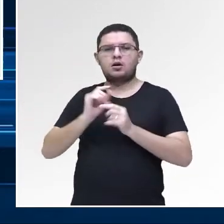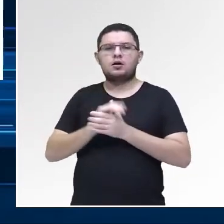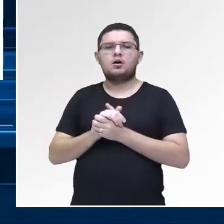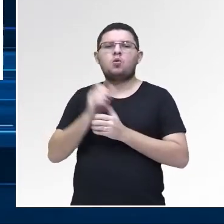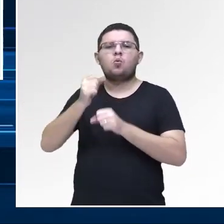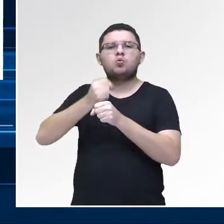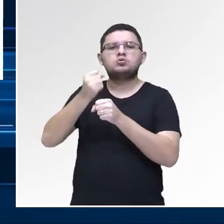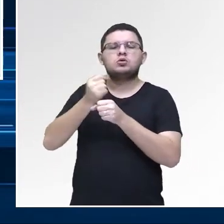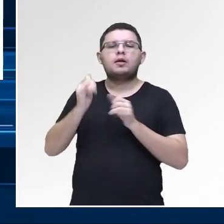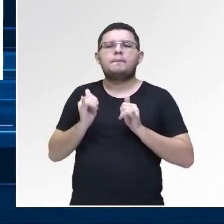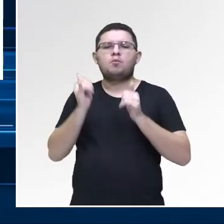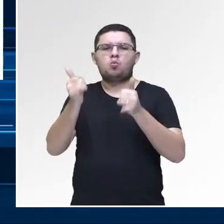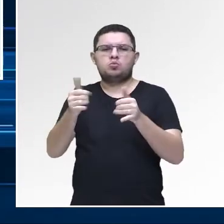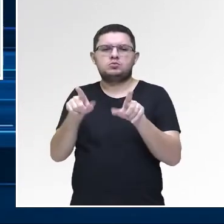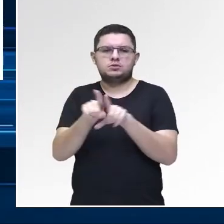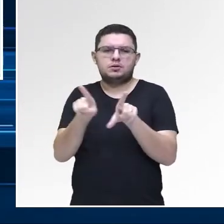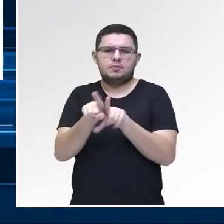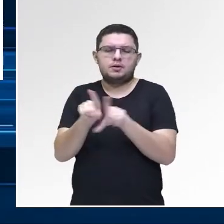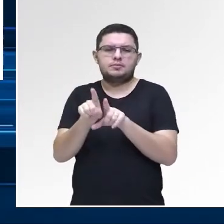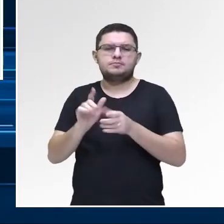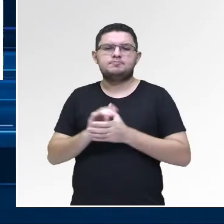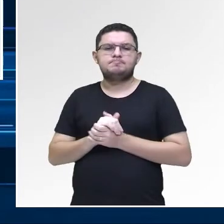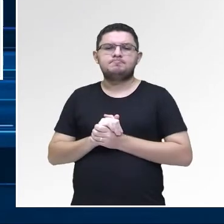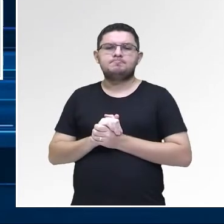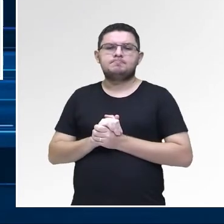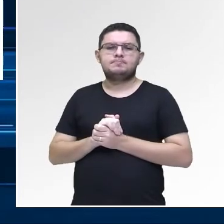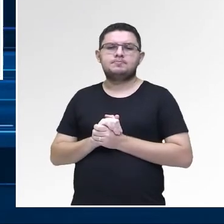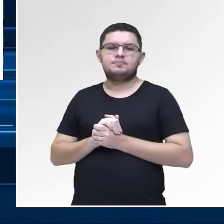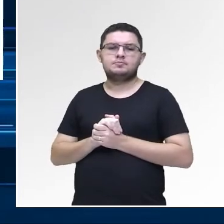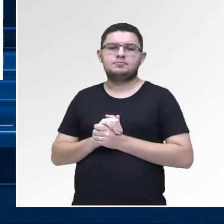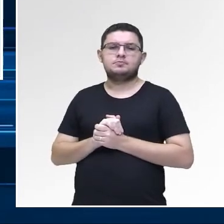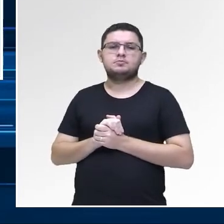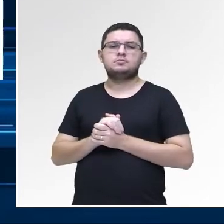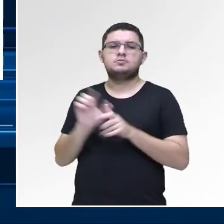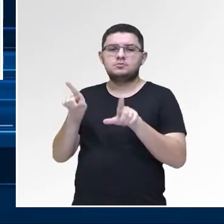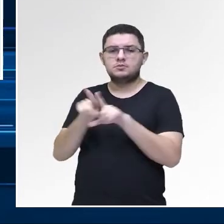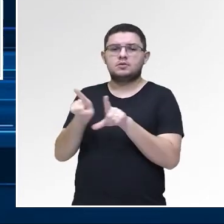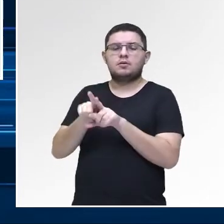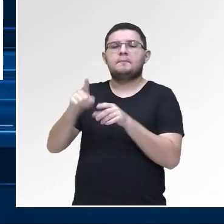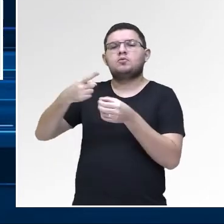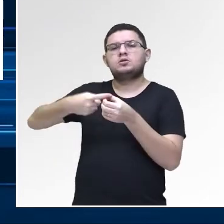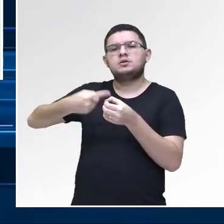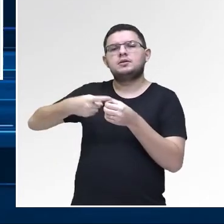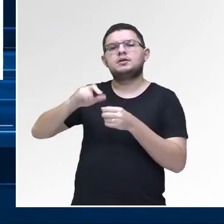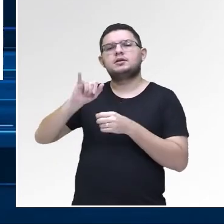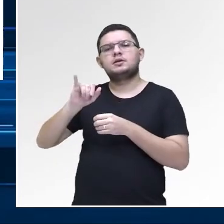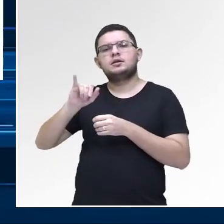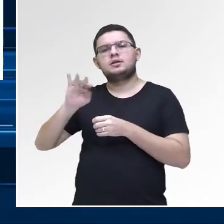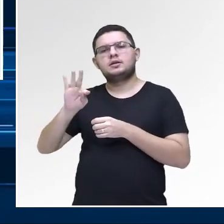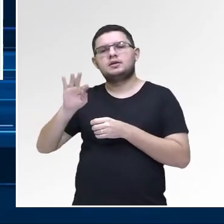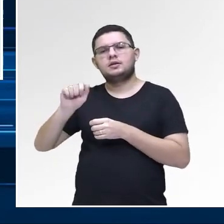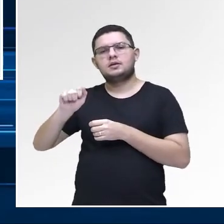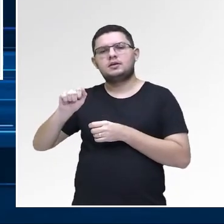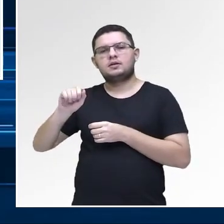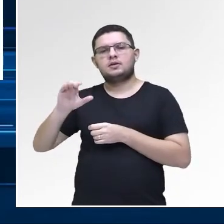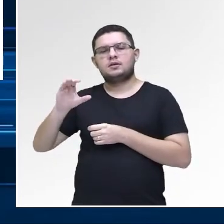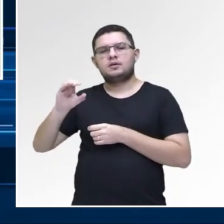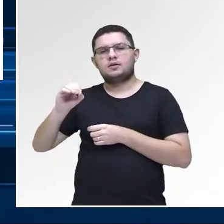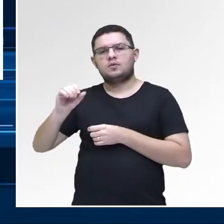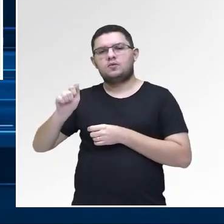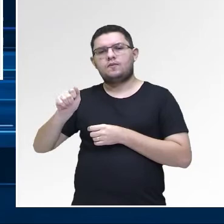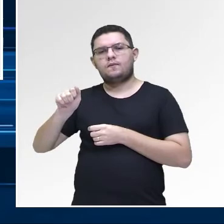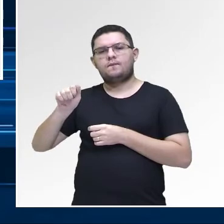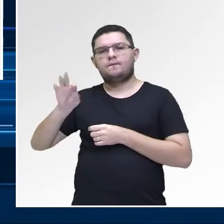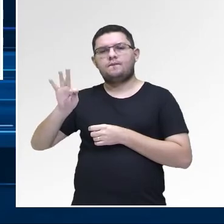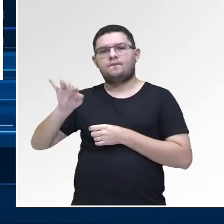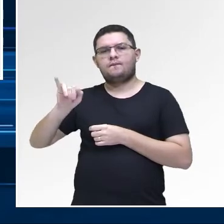aí, depois de Iranduba, a gente observa Itacoatiara, ok? Que também acaba tendo uma